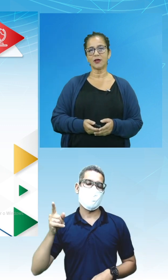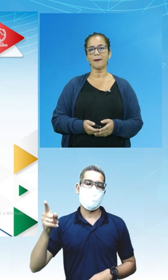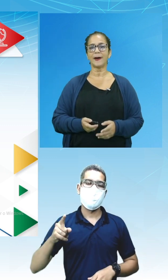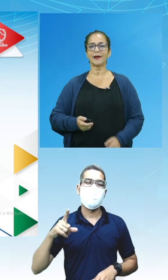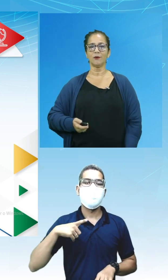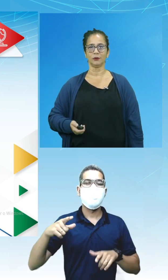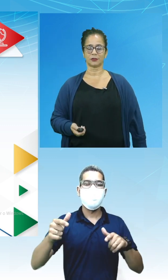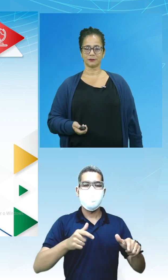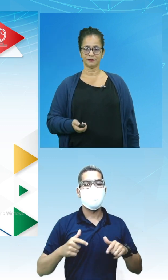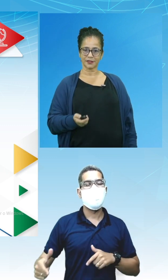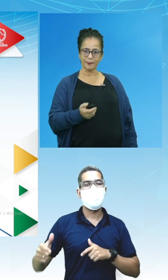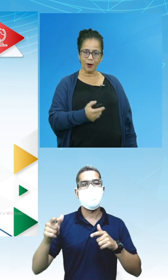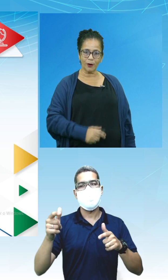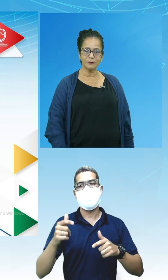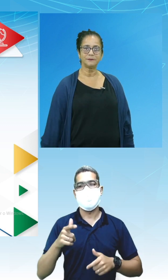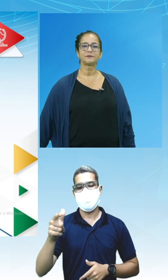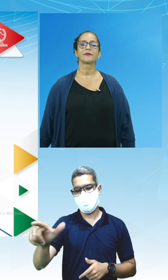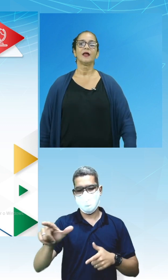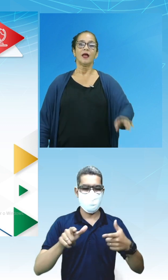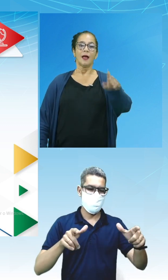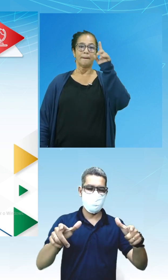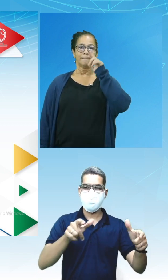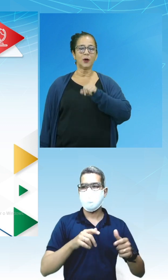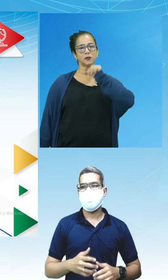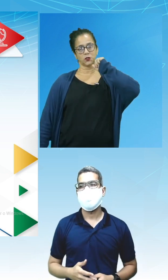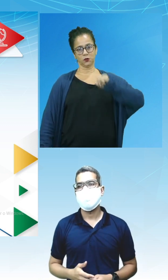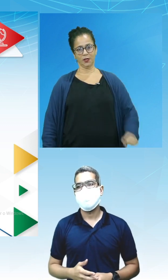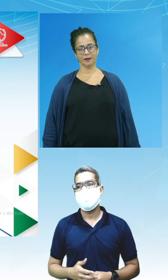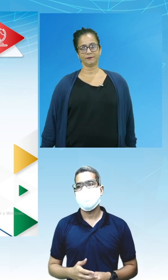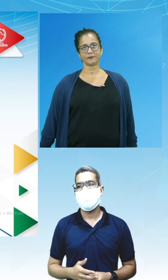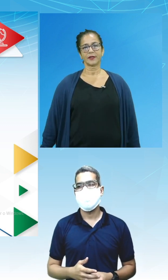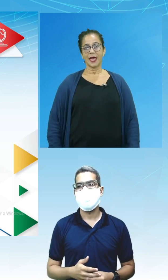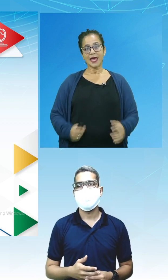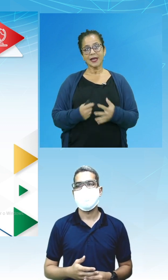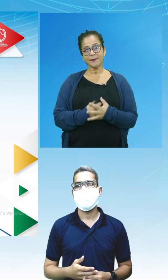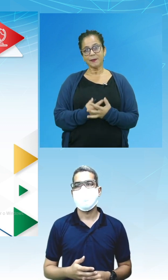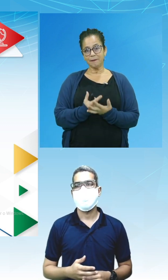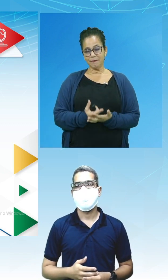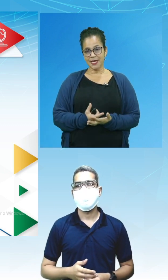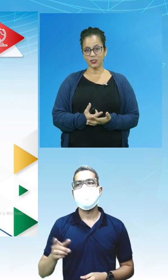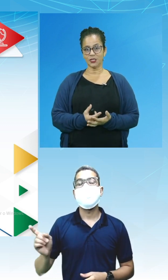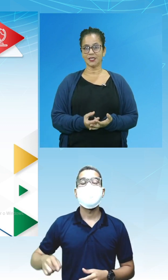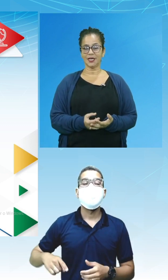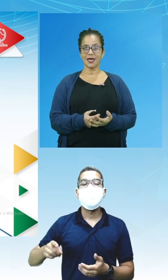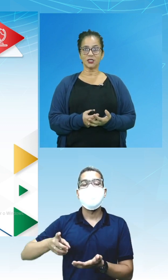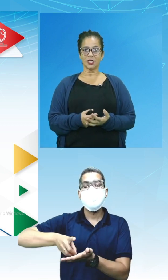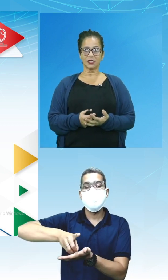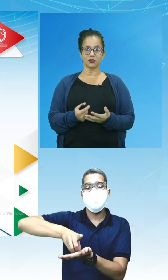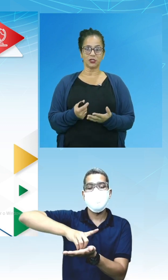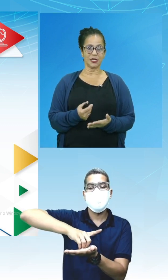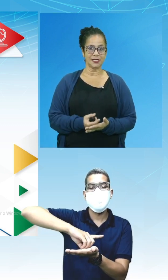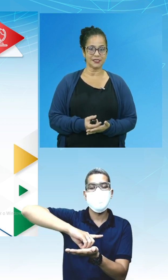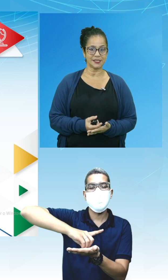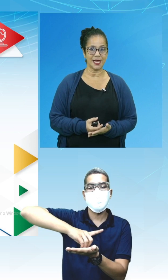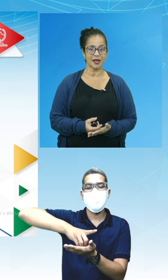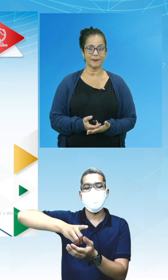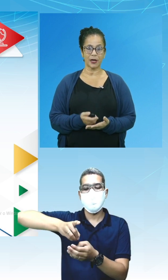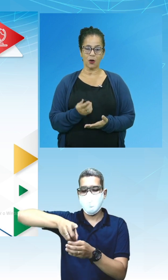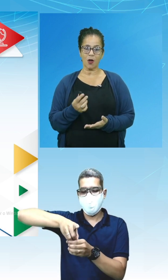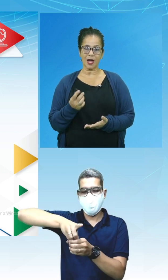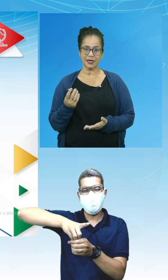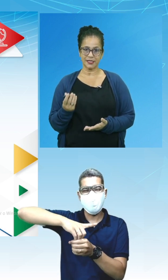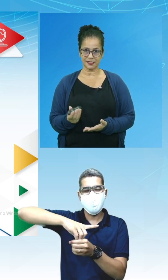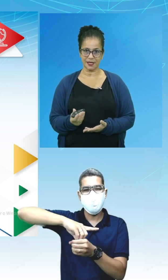de um lugar para outro, tá bom? Bússola. Ela permite que a gente utilize ela